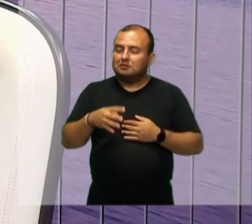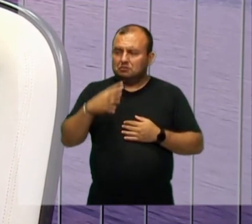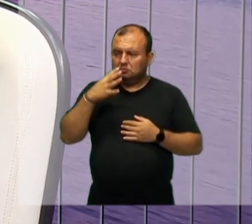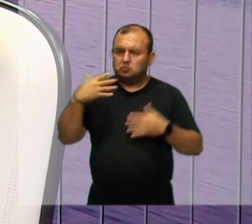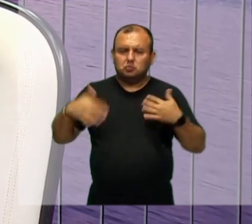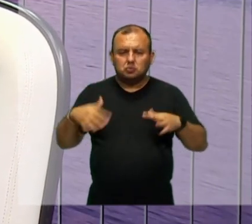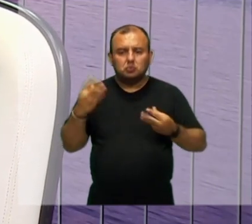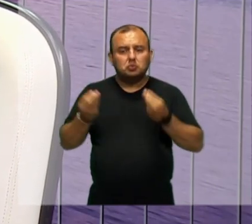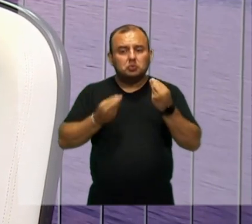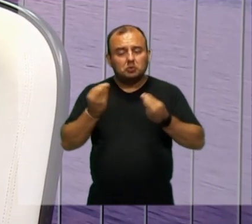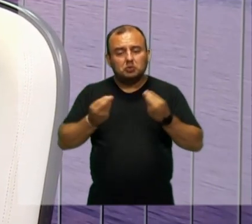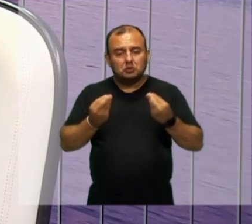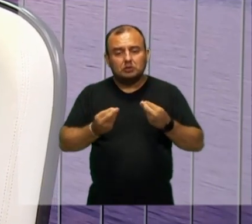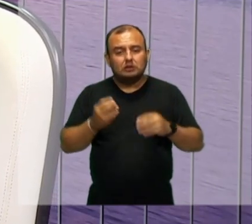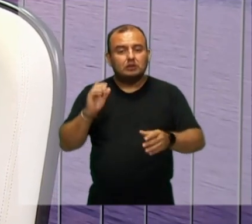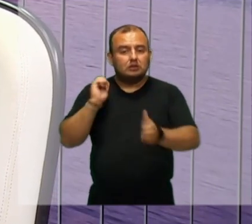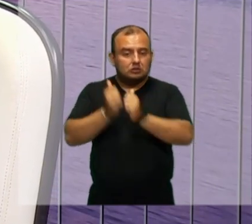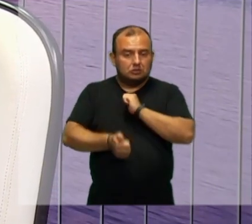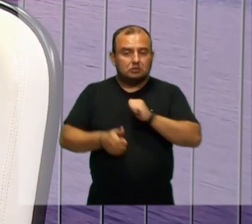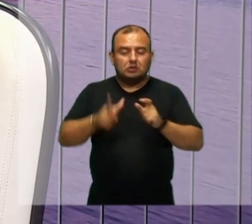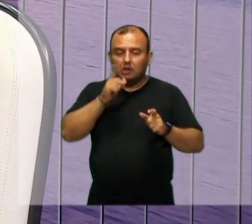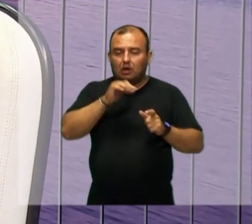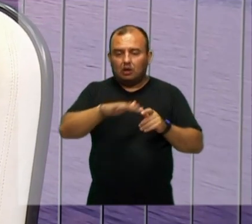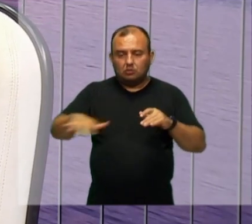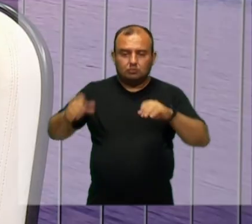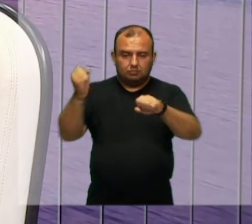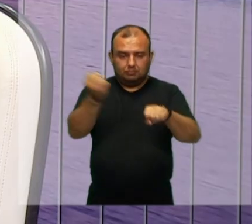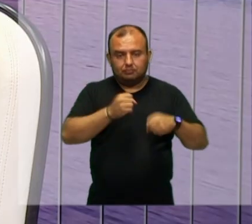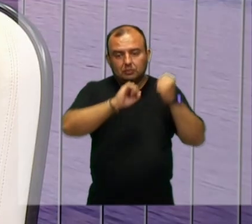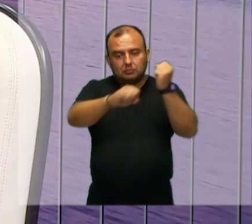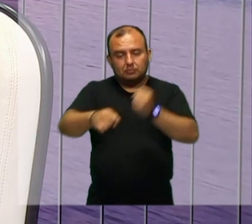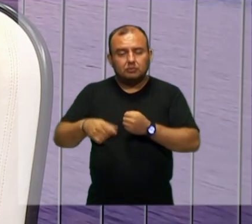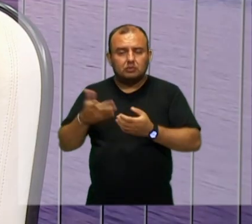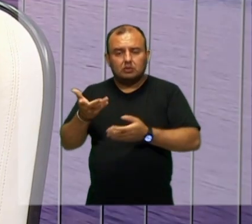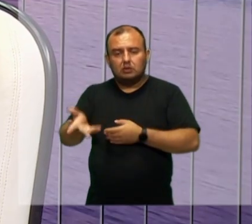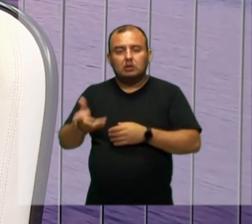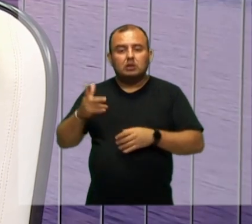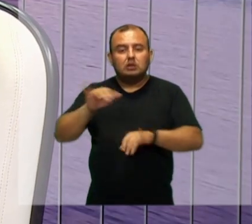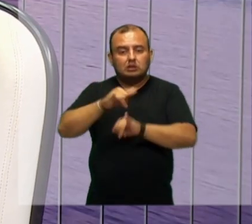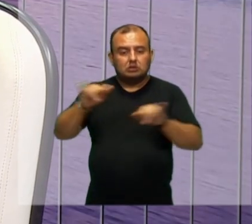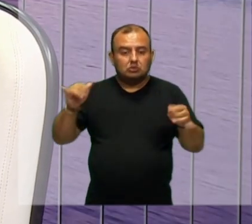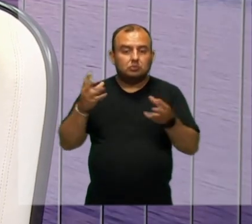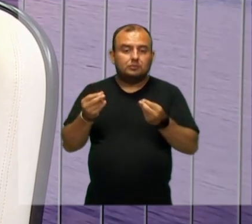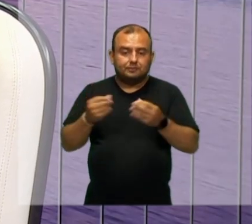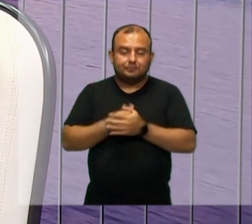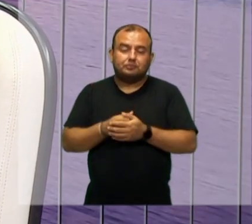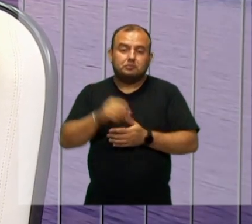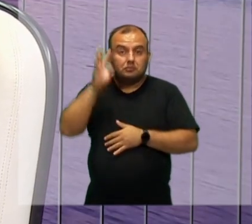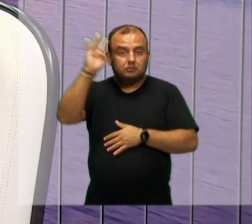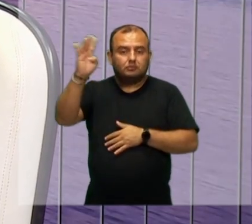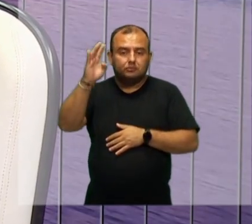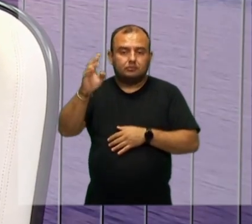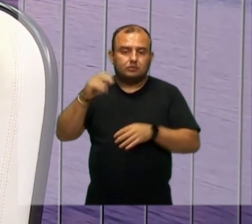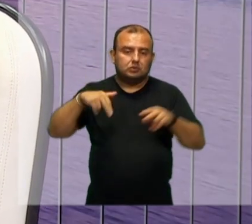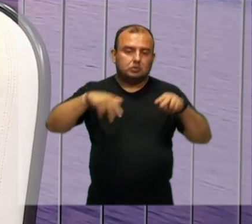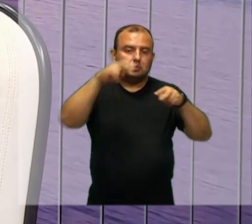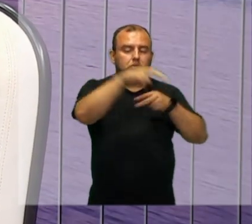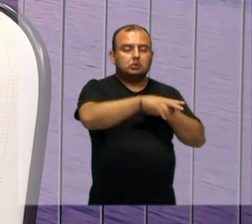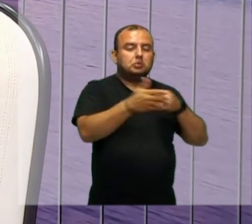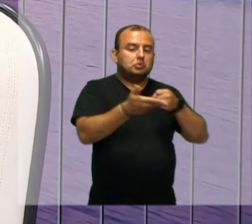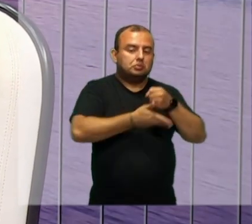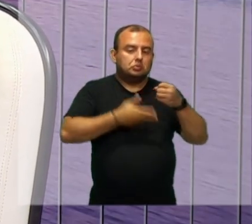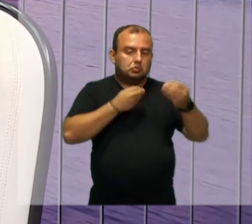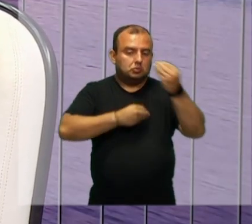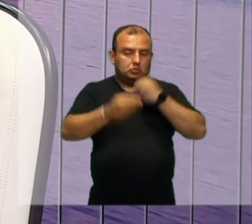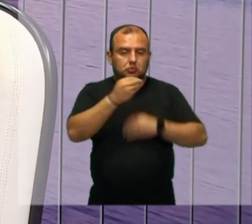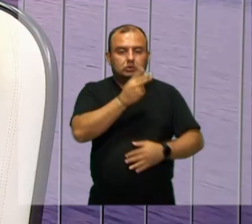intrigante o quanto que um esporte aquático, vamos usar esse termo, ele gasta de energia. Para ter uma noção, no atletismo, a minha base alimentar